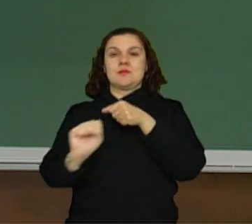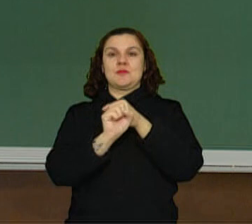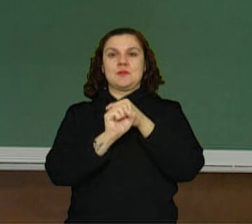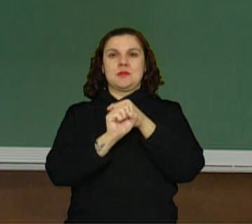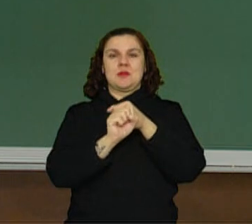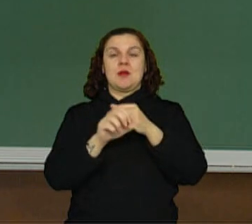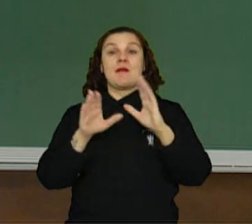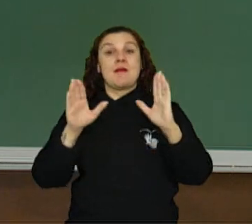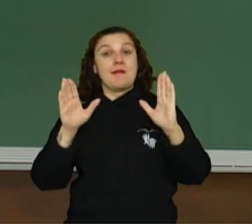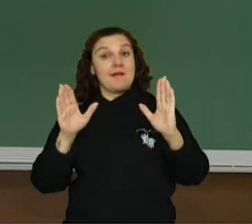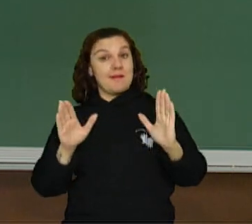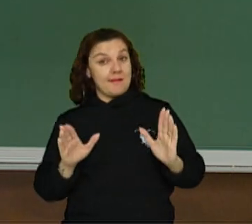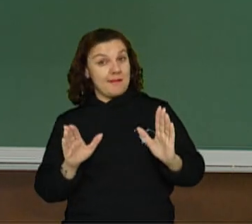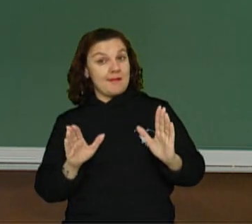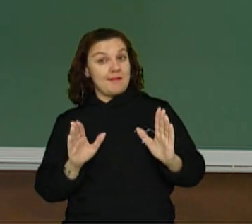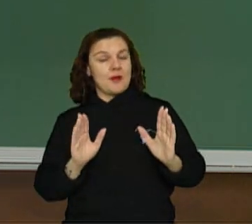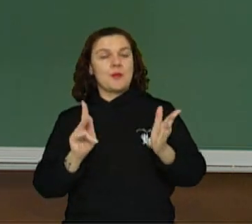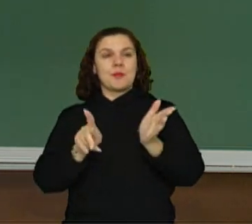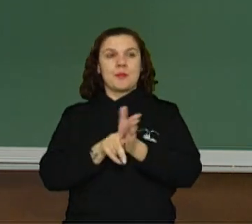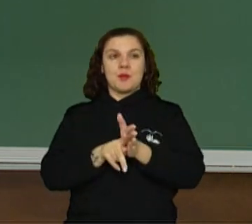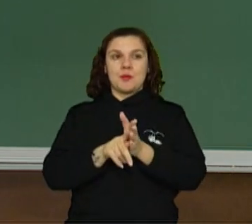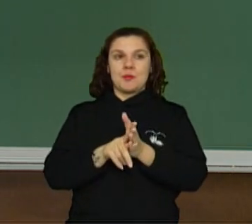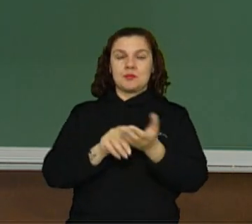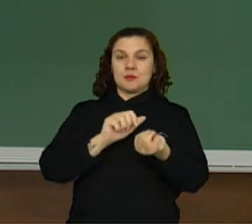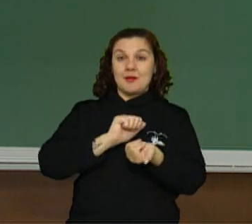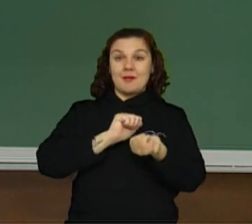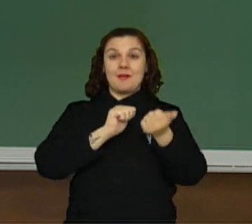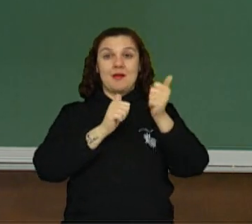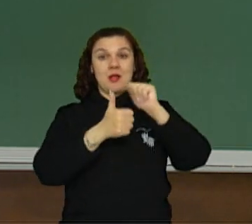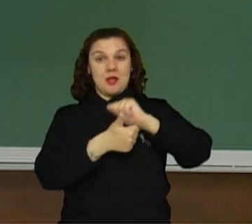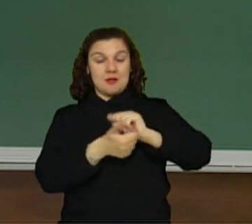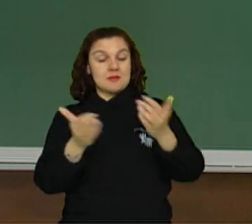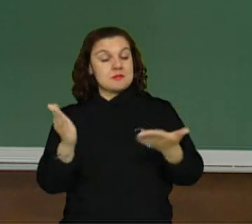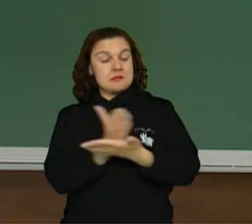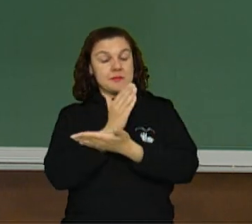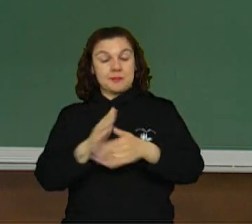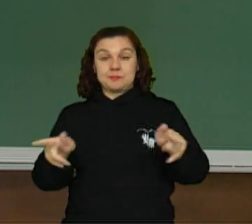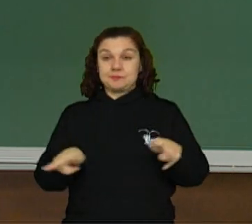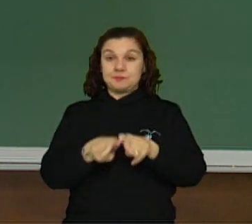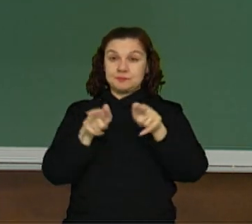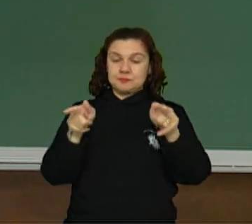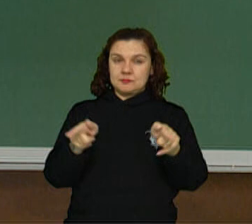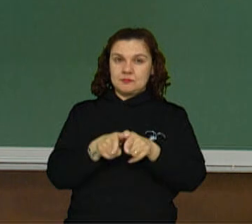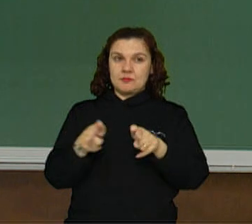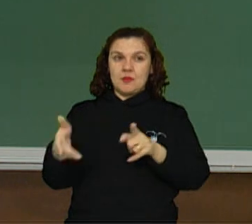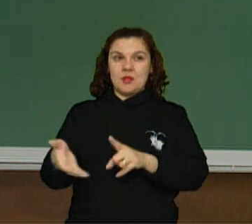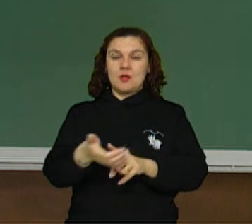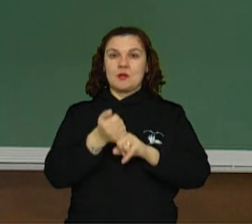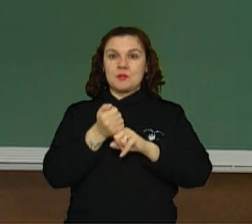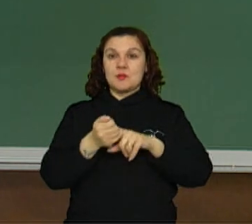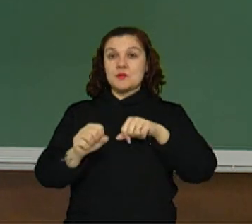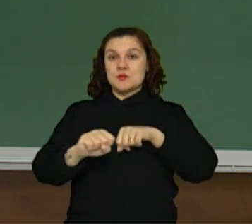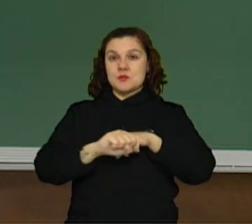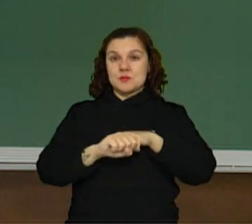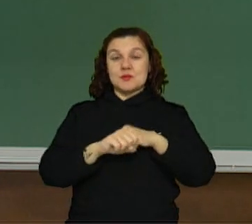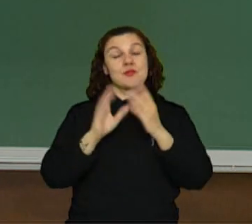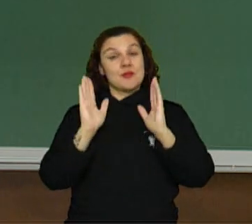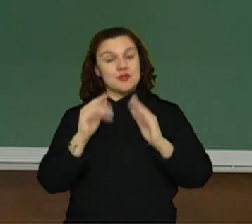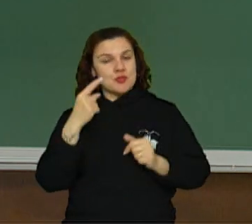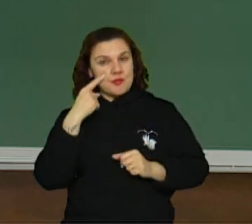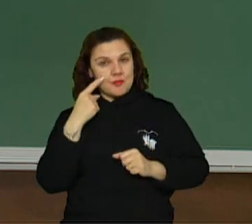né? A não ser que ele lá tenha outra classe gramatical que venha fazer o papel de substantivo, que é aquele que nós